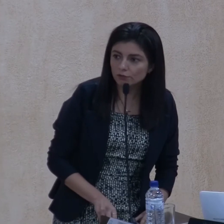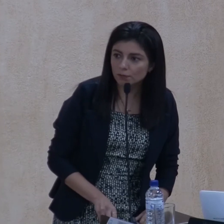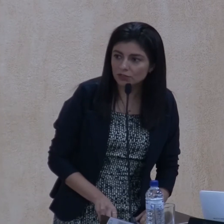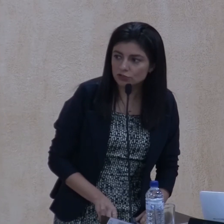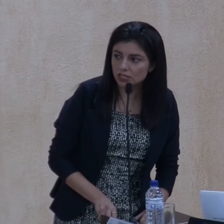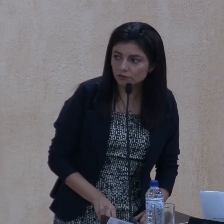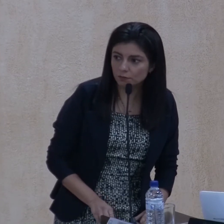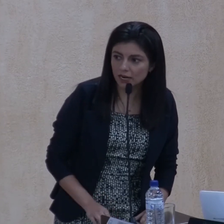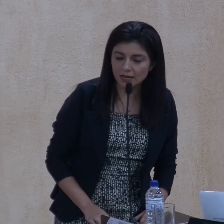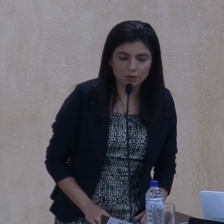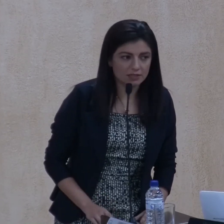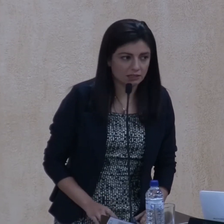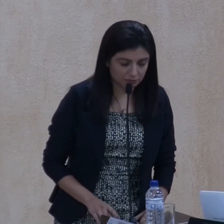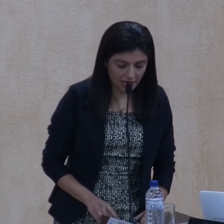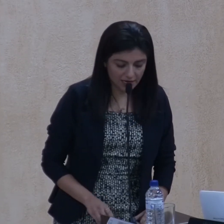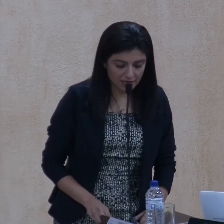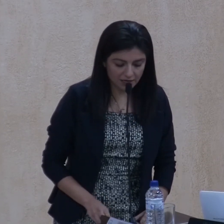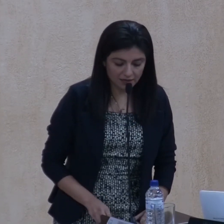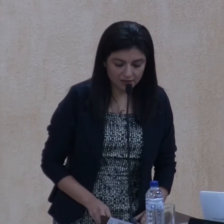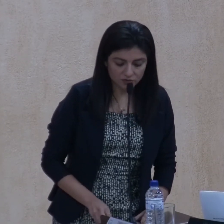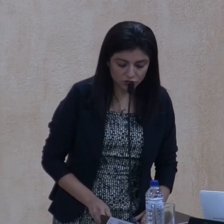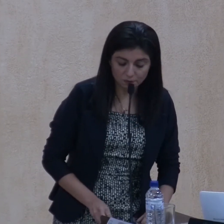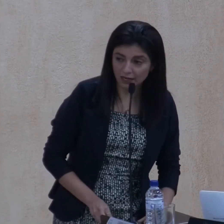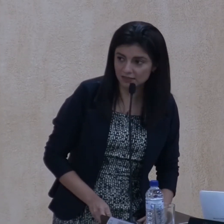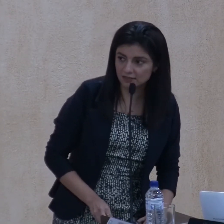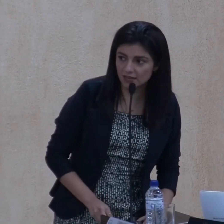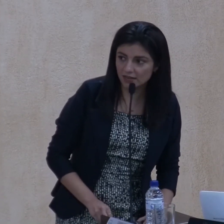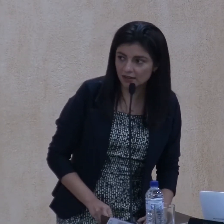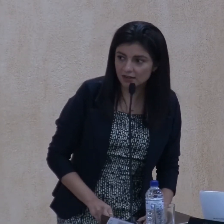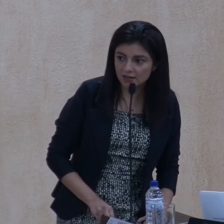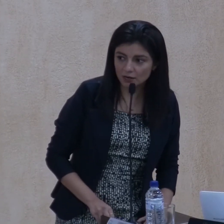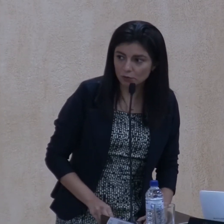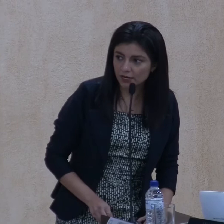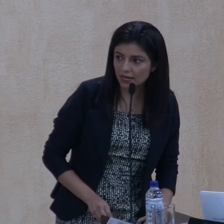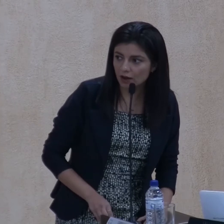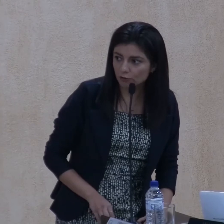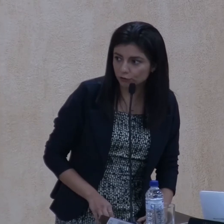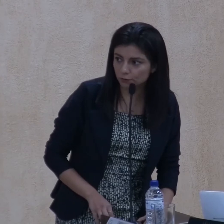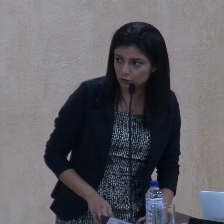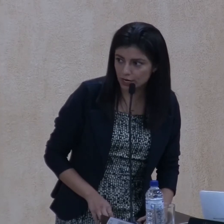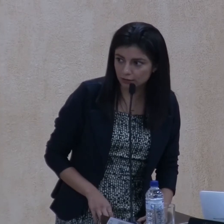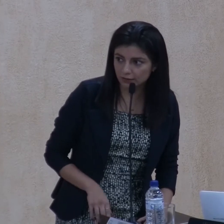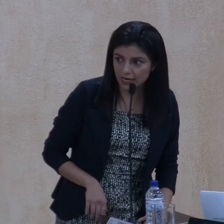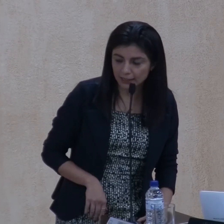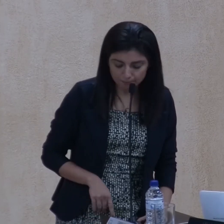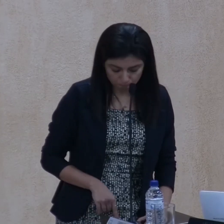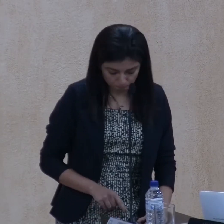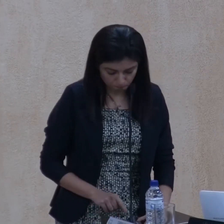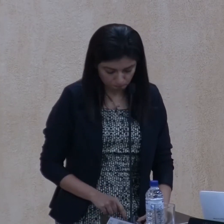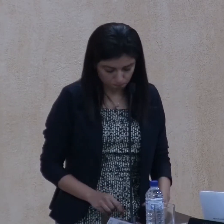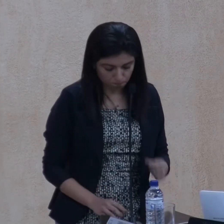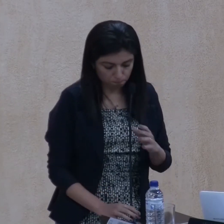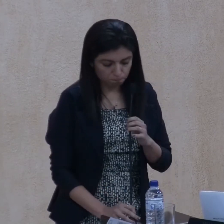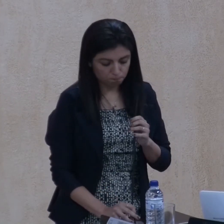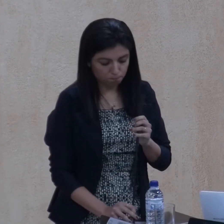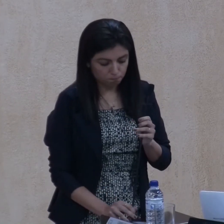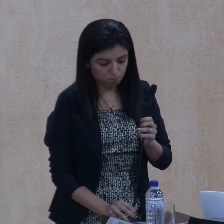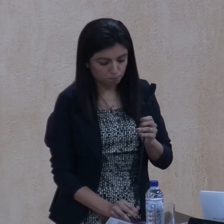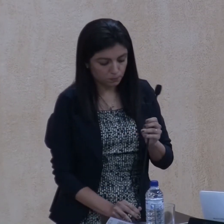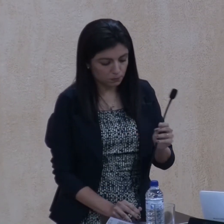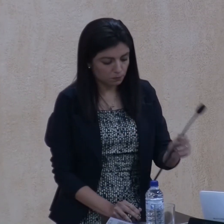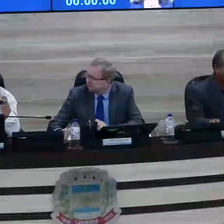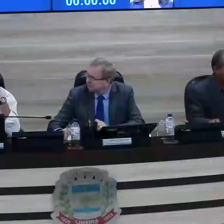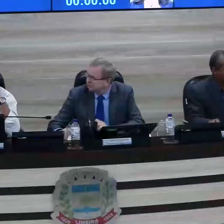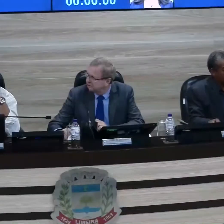cunho informativo para elaboração técnica de parecer que acompanhará o futuro projeto. Obrigada. Mais